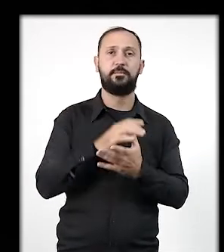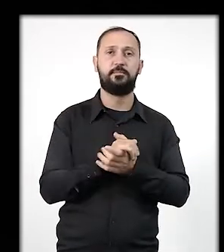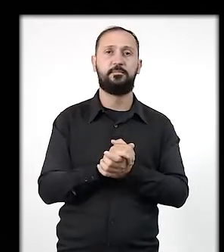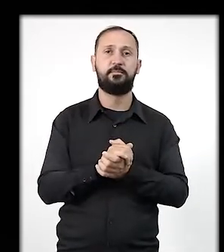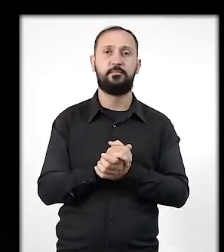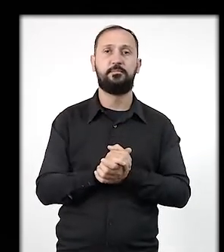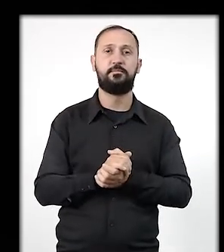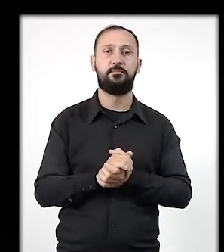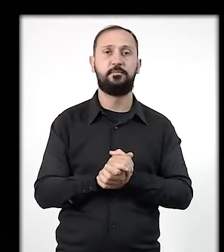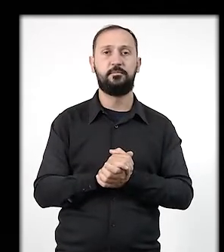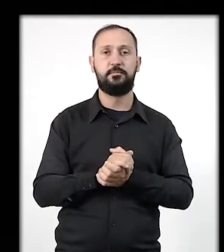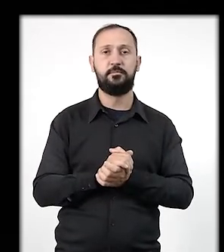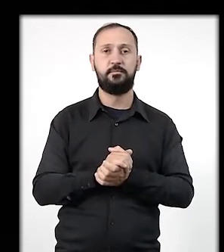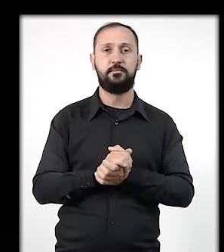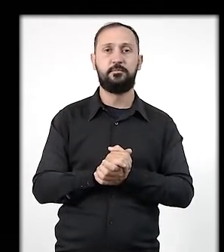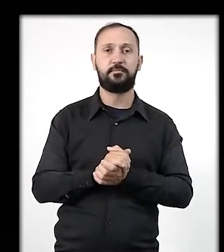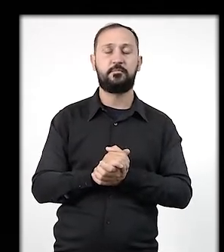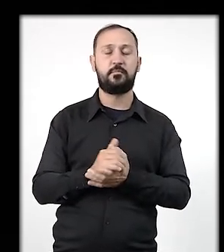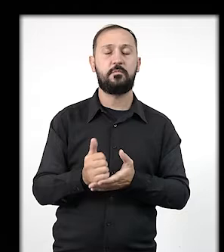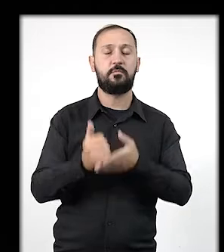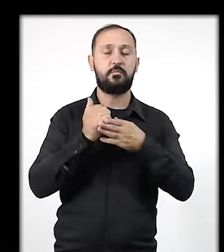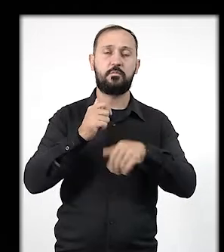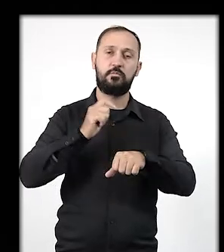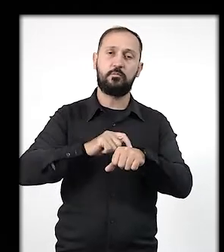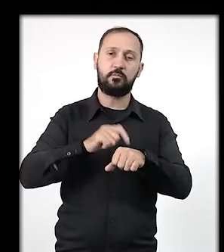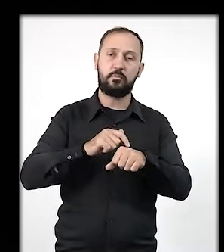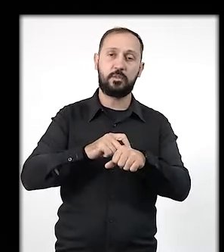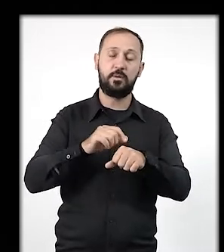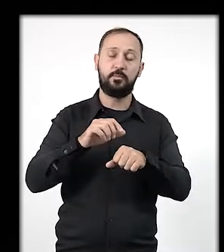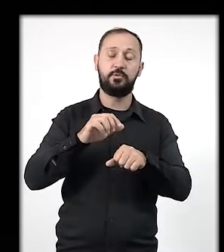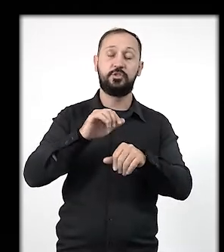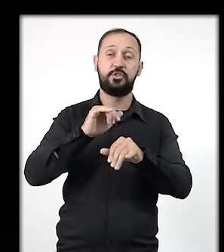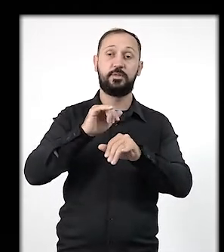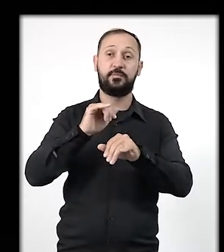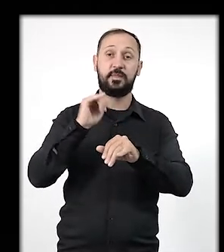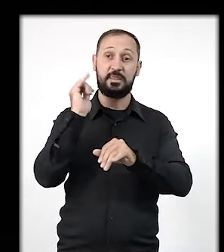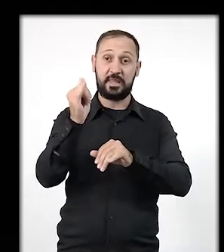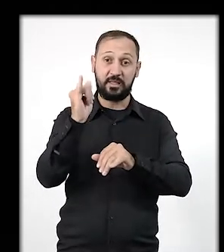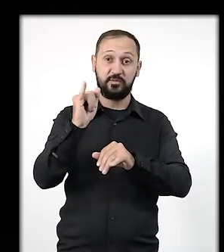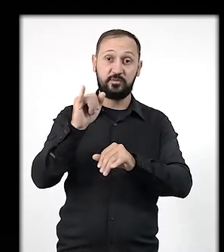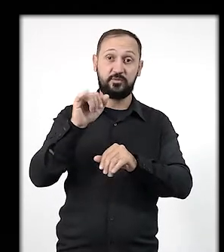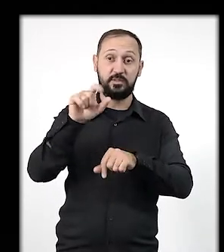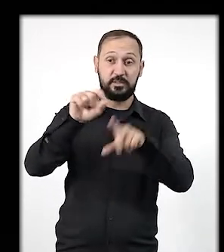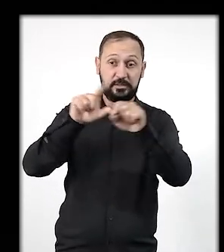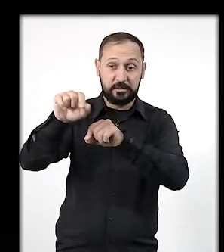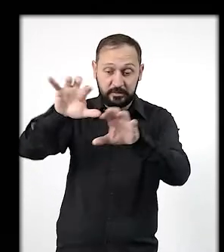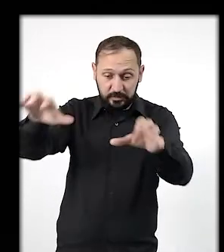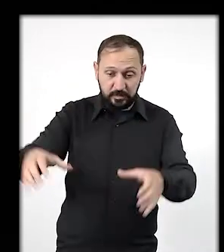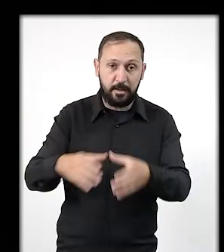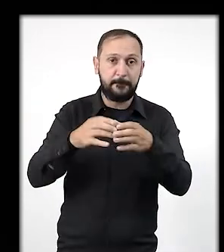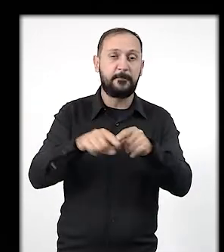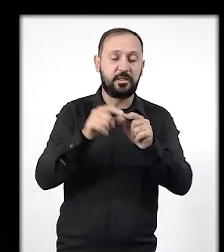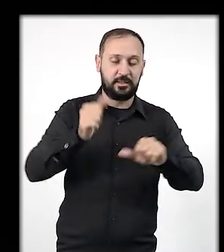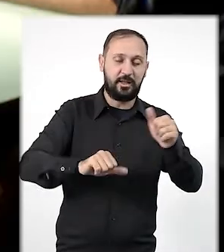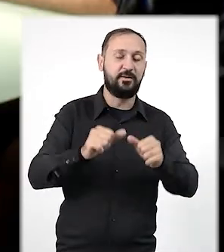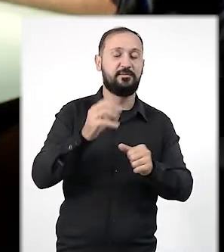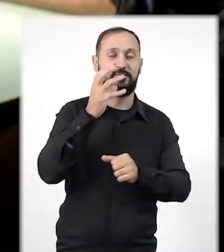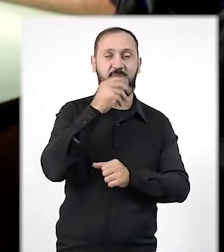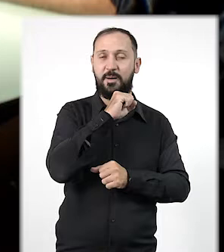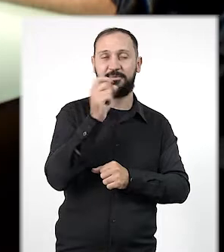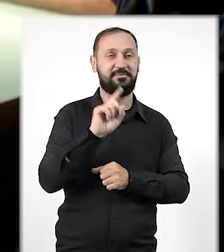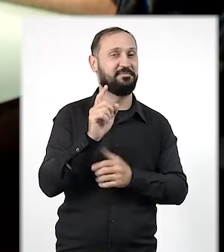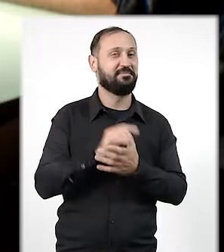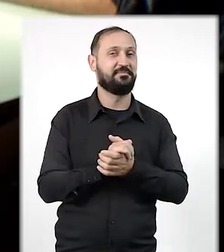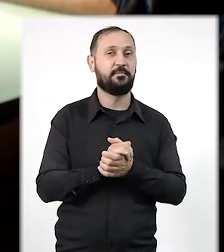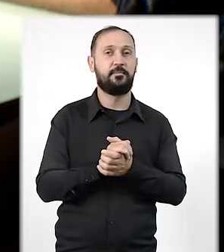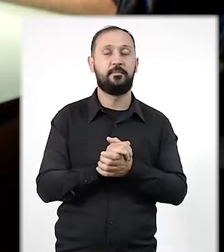iniciar a análise de forma mais rápida. Isso reduziu o tempo de coleta de dados, mas não significa que a análise foi rápida. Mas